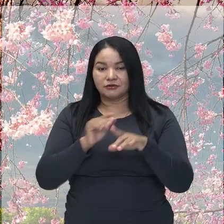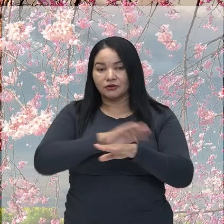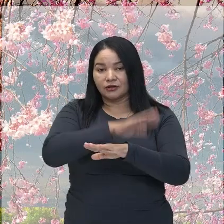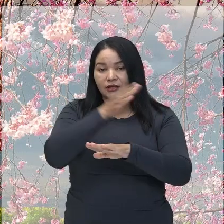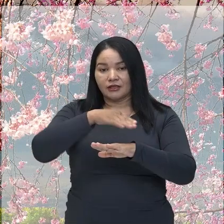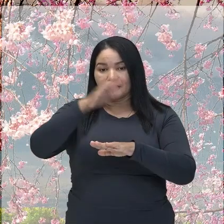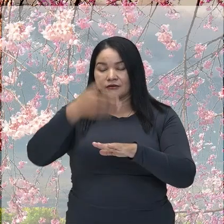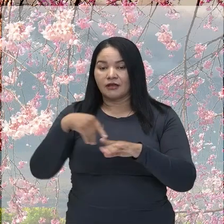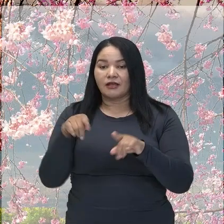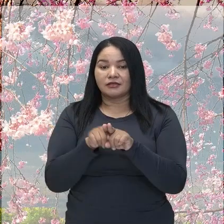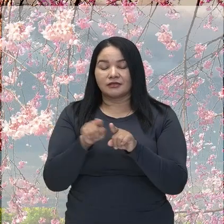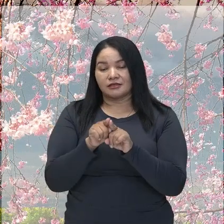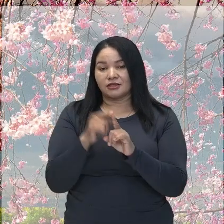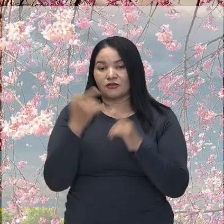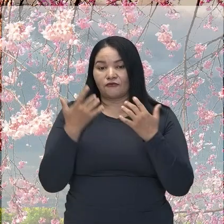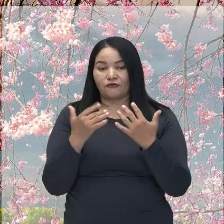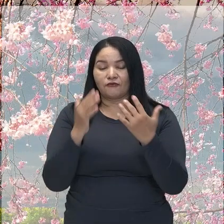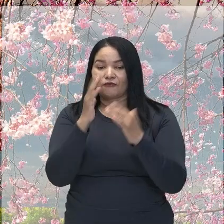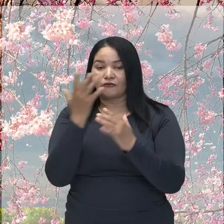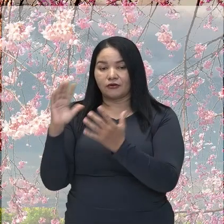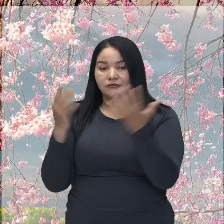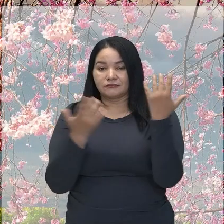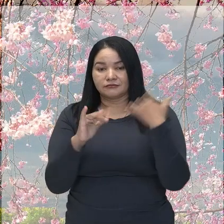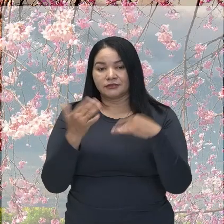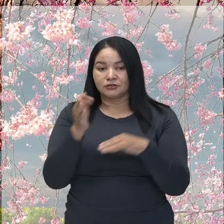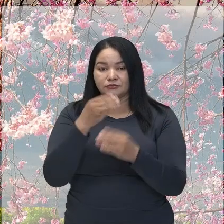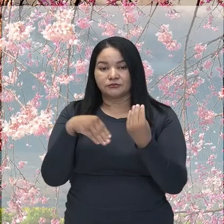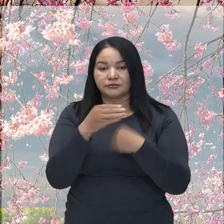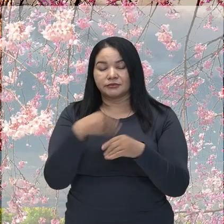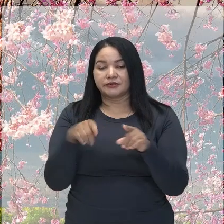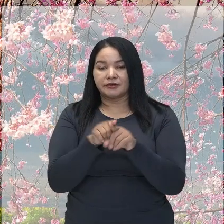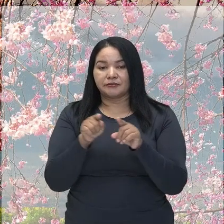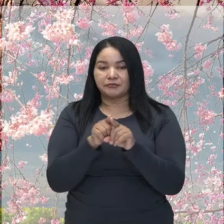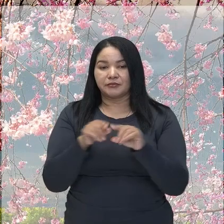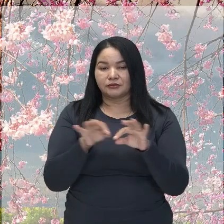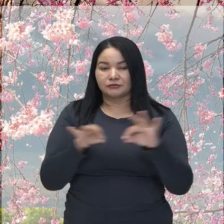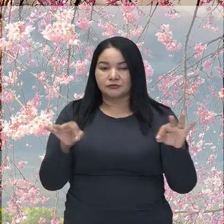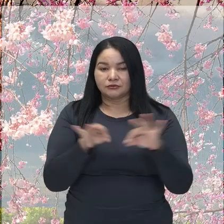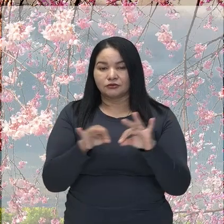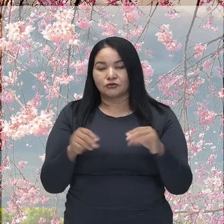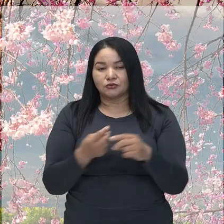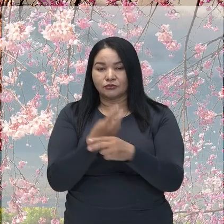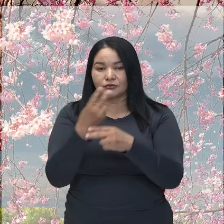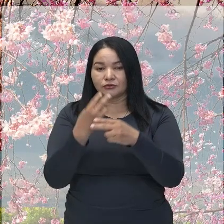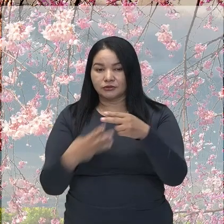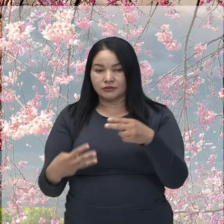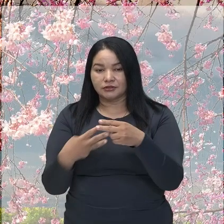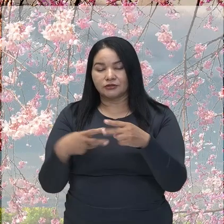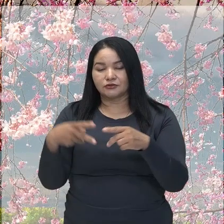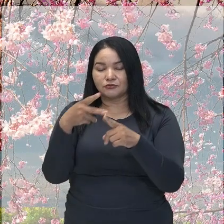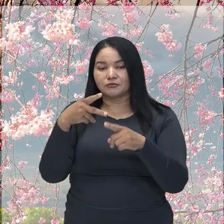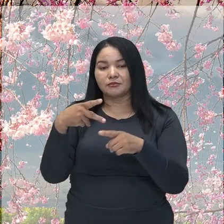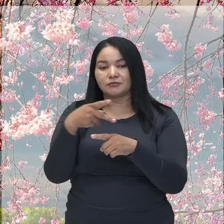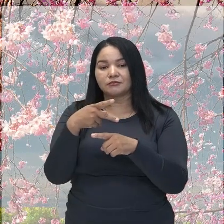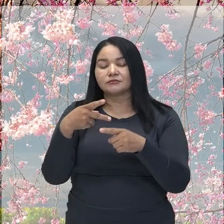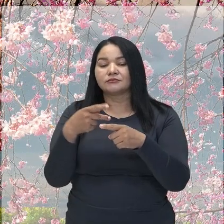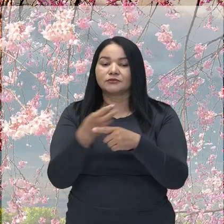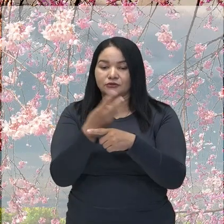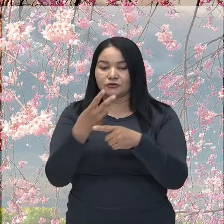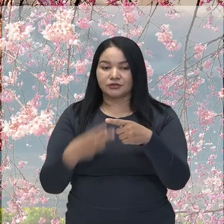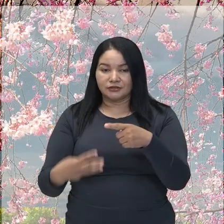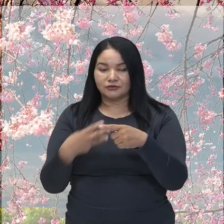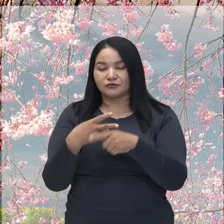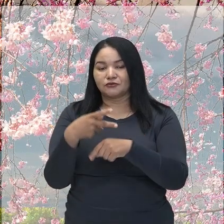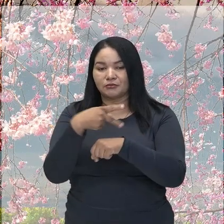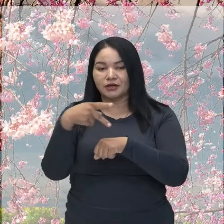as florestas temperadas, né? Cobrem cerca aí de 2/3 do país, essas florestas temperadas,